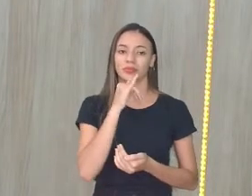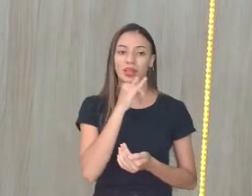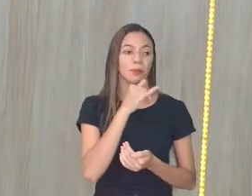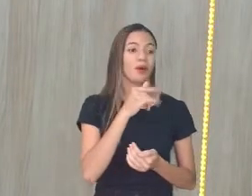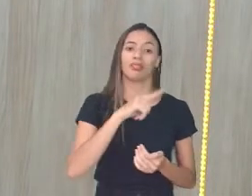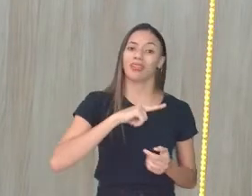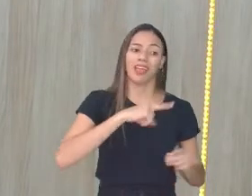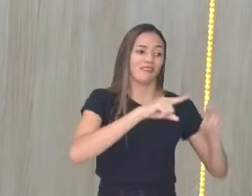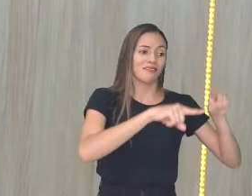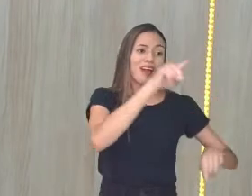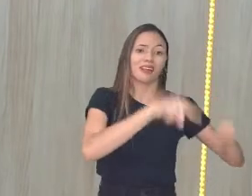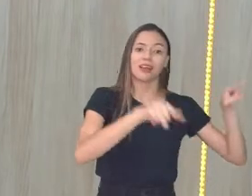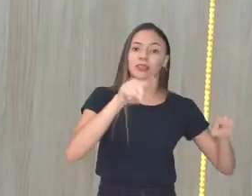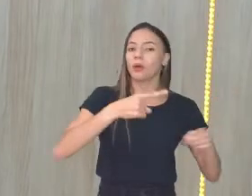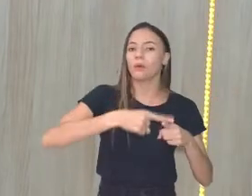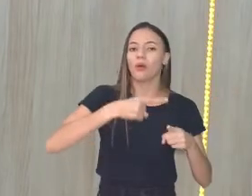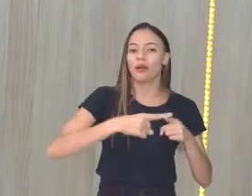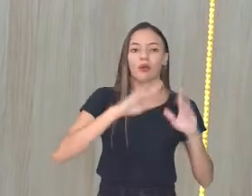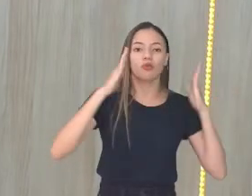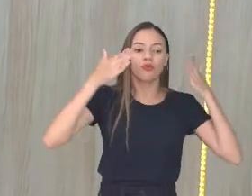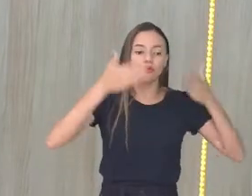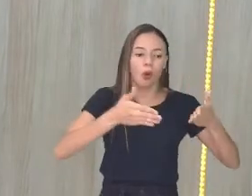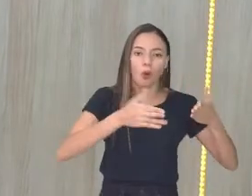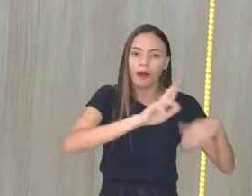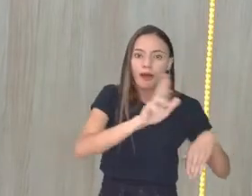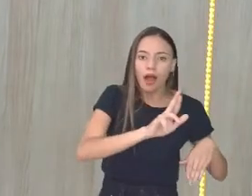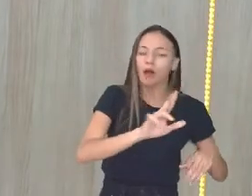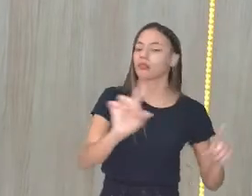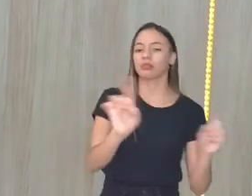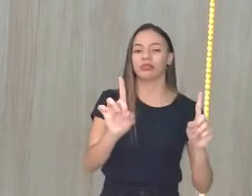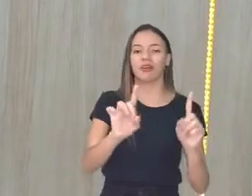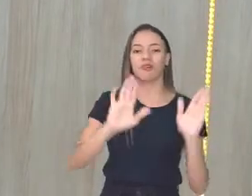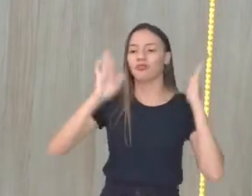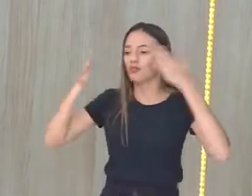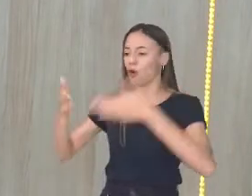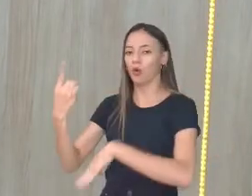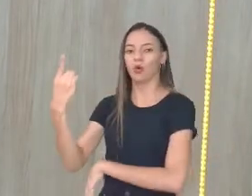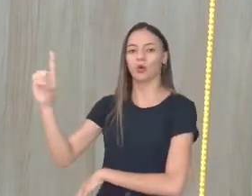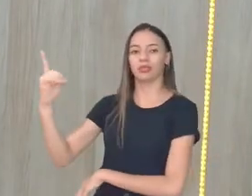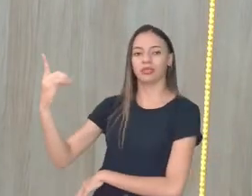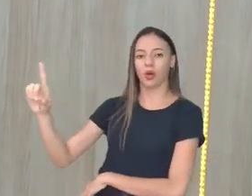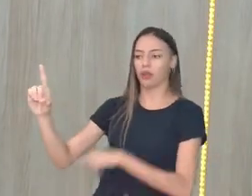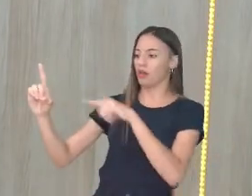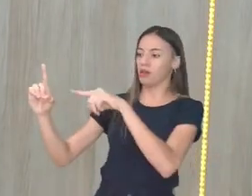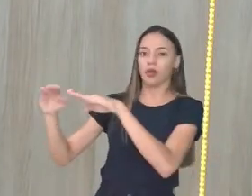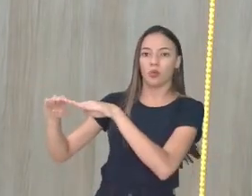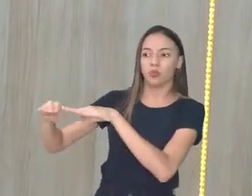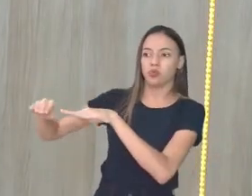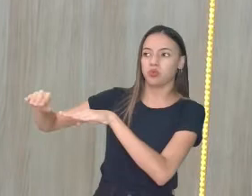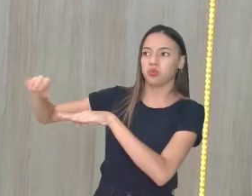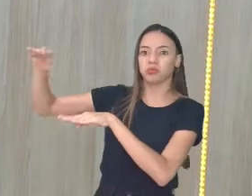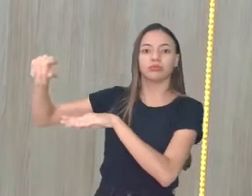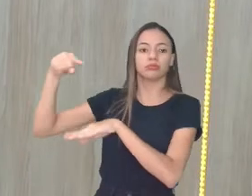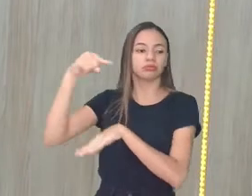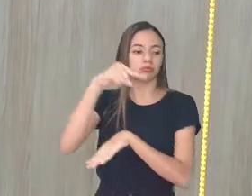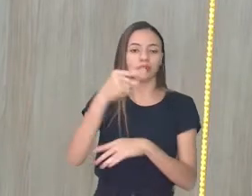no real, mas com base no dólar. Se o dólar aumenta, o preço aumenta. Então, isso fez com que, por exemplo, a gente tivesse,